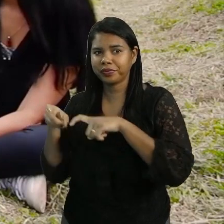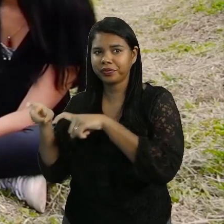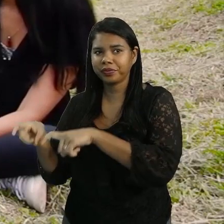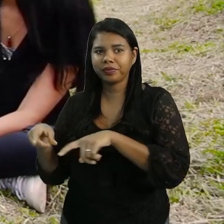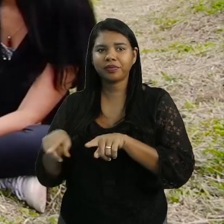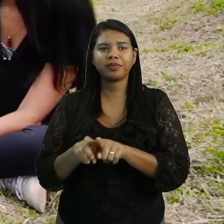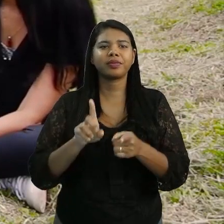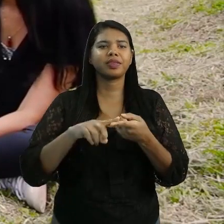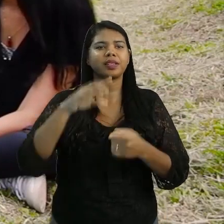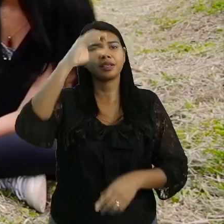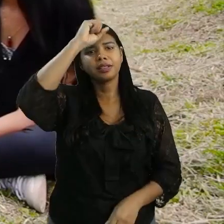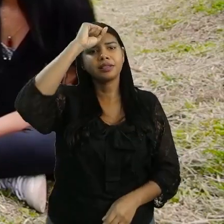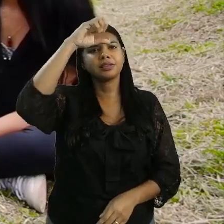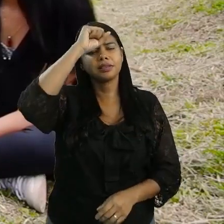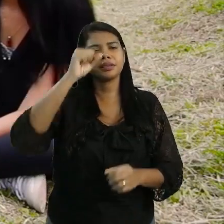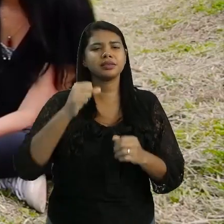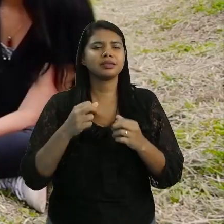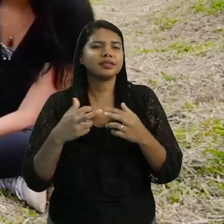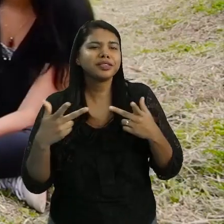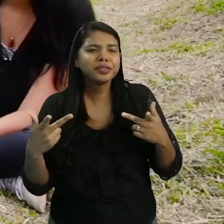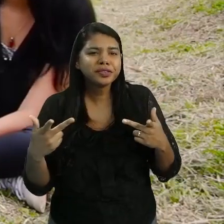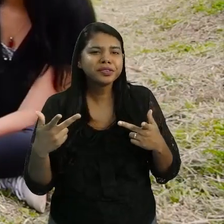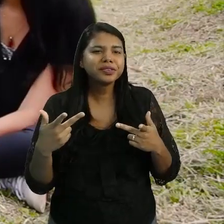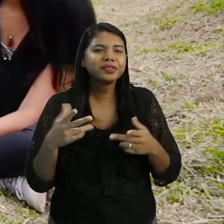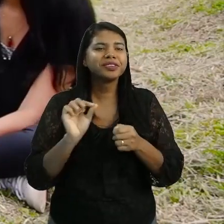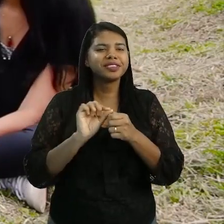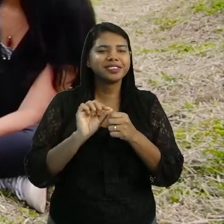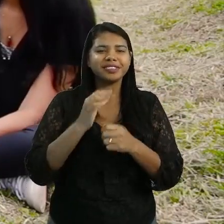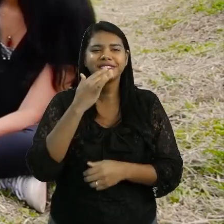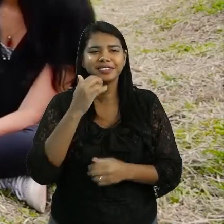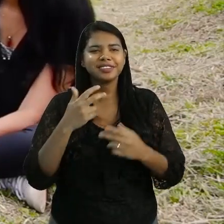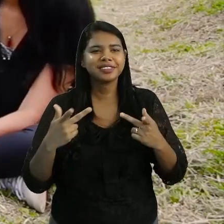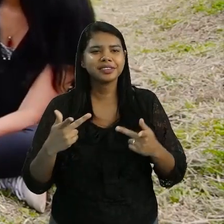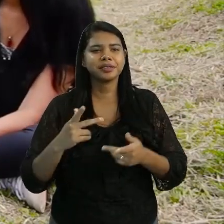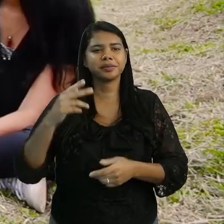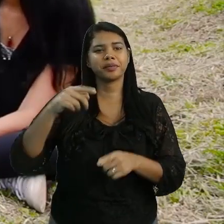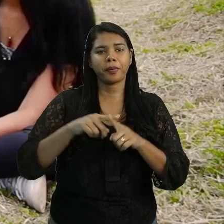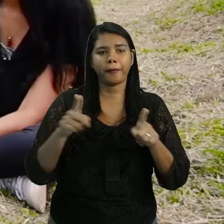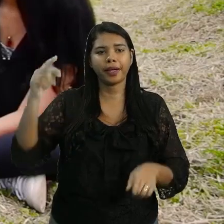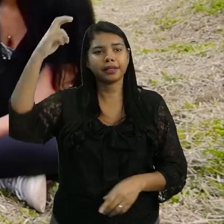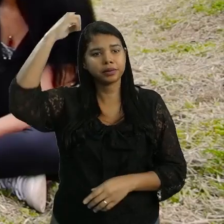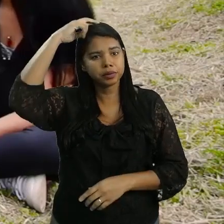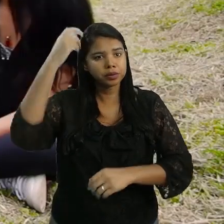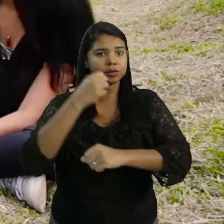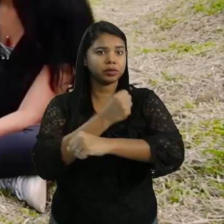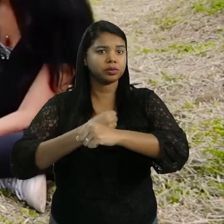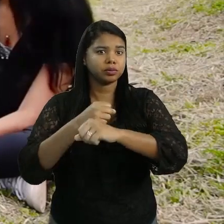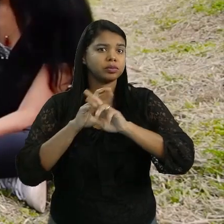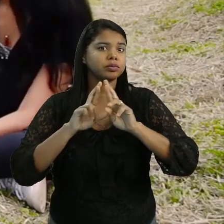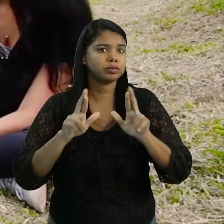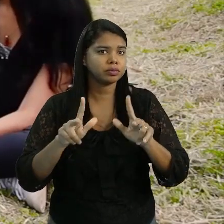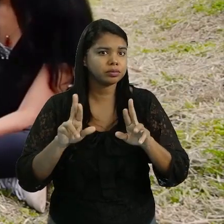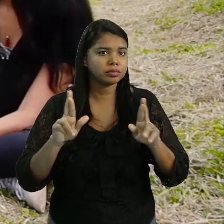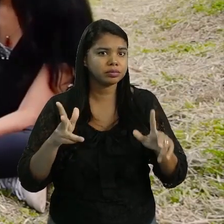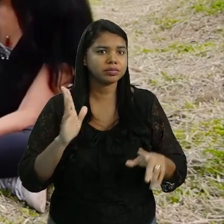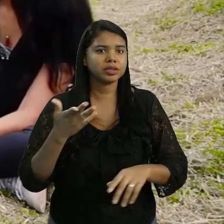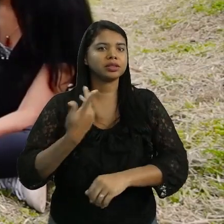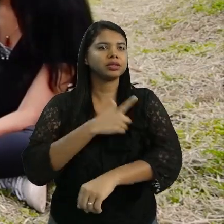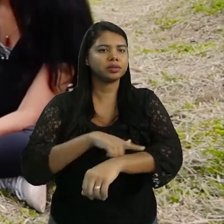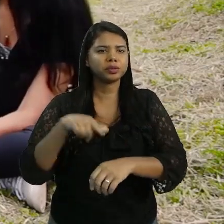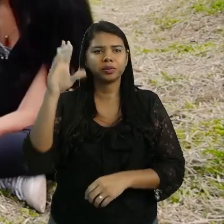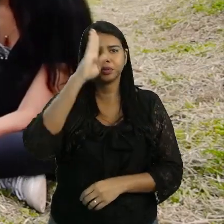Sim. Mas aqui na fazenda acabei tendo experiências assim da culinária assim, prática, coisa que eu não